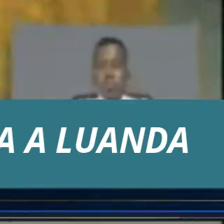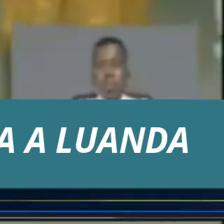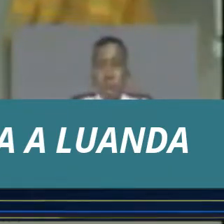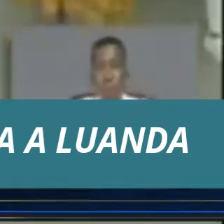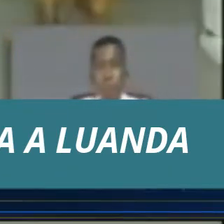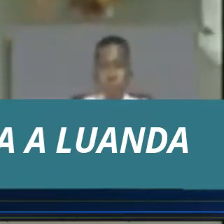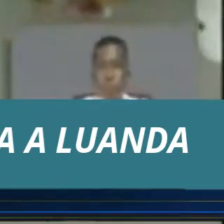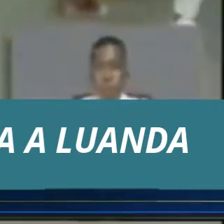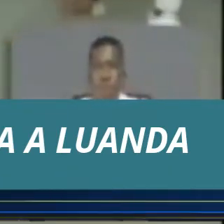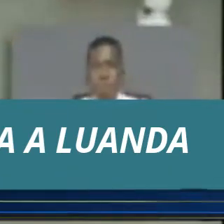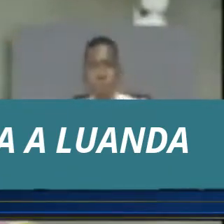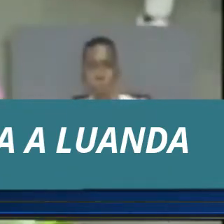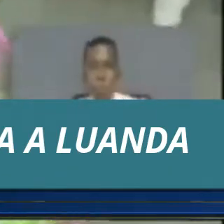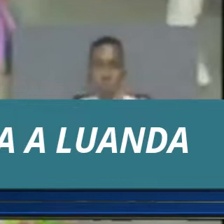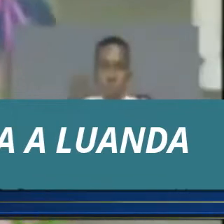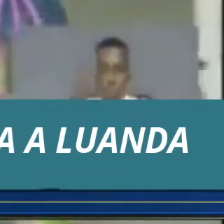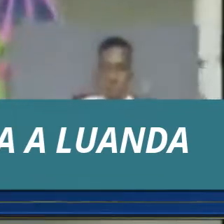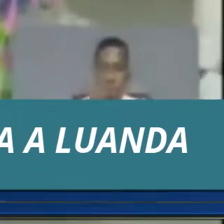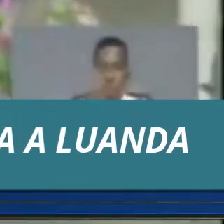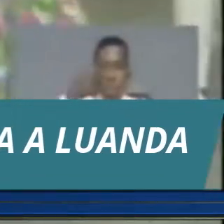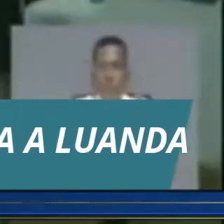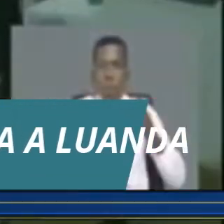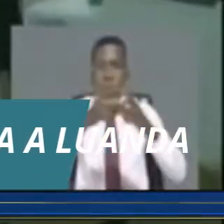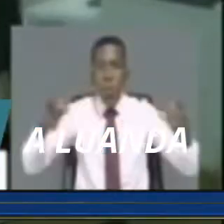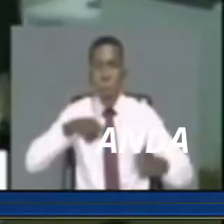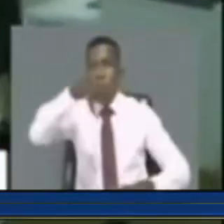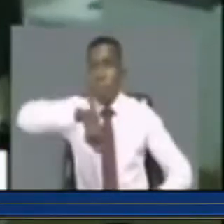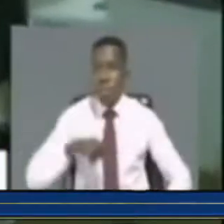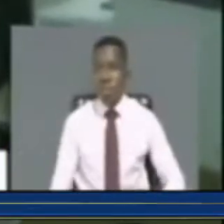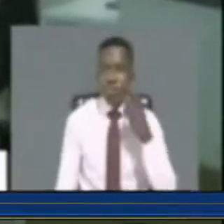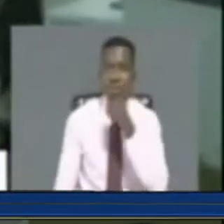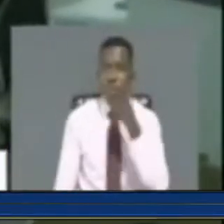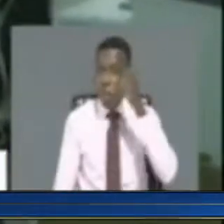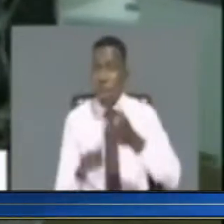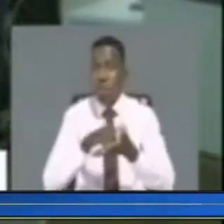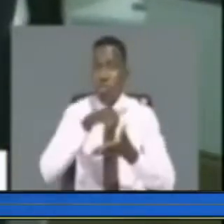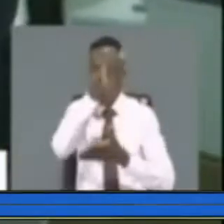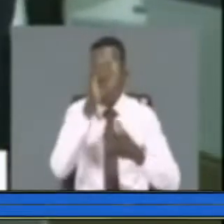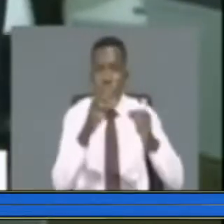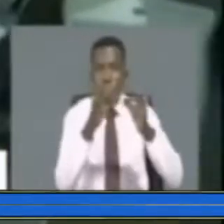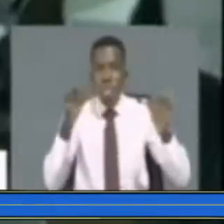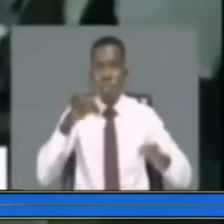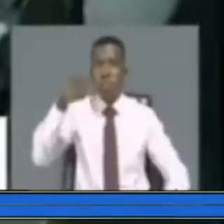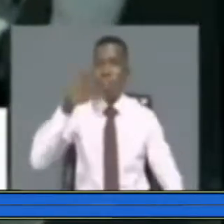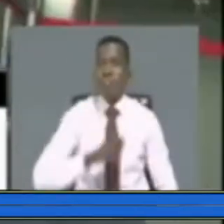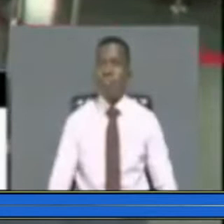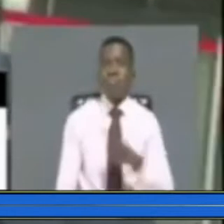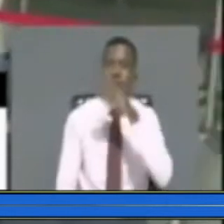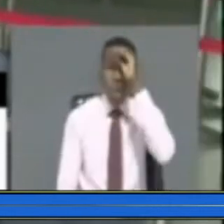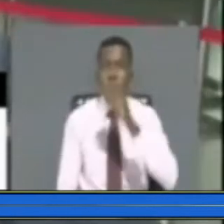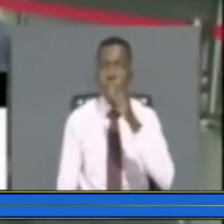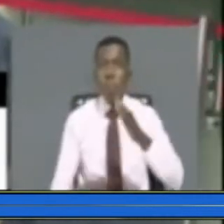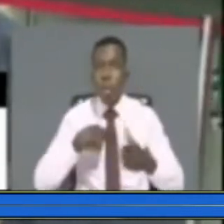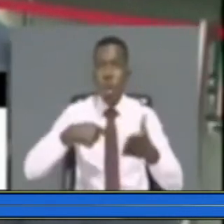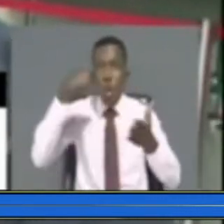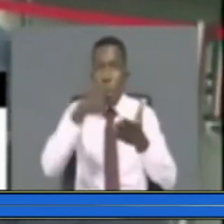Ninguém queria perder a oportunidade em adquirir o seu bilhete. Os motivos para a viagem eram vários. Comprei o bilhete do meu pai